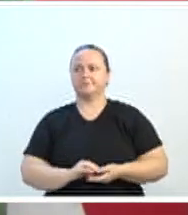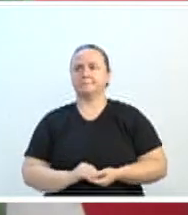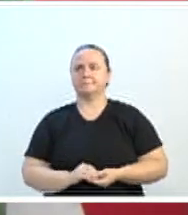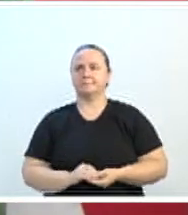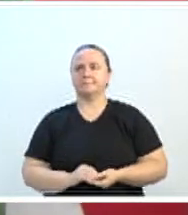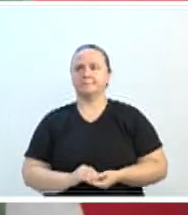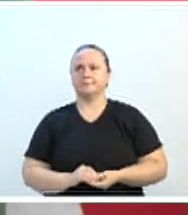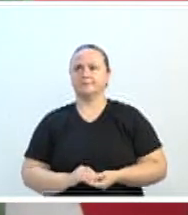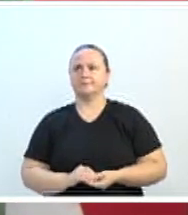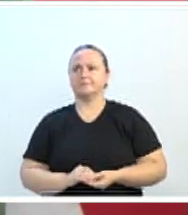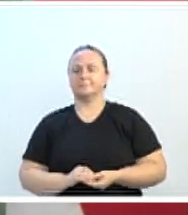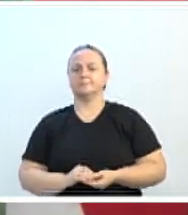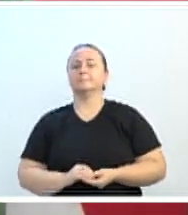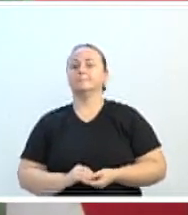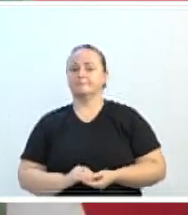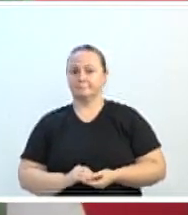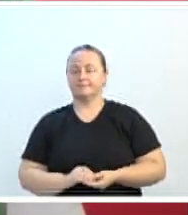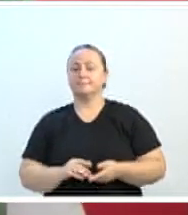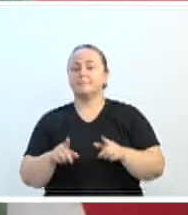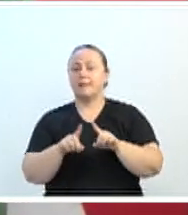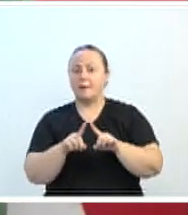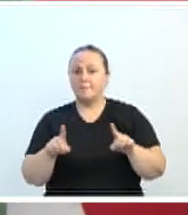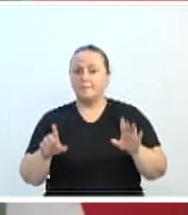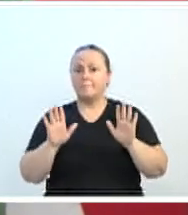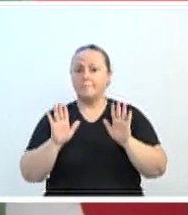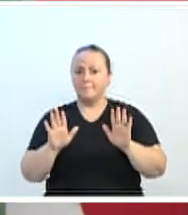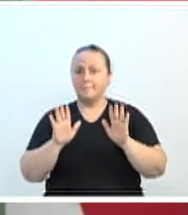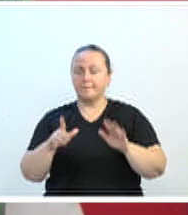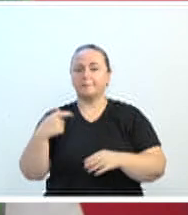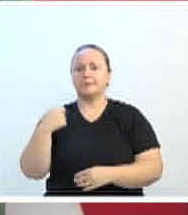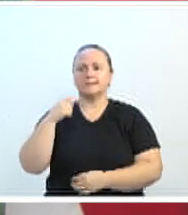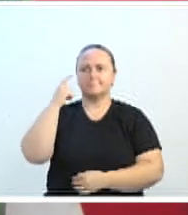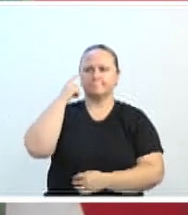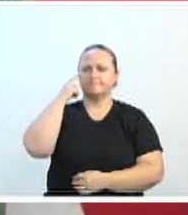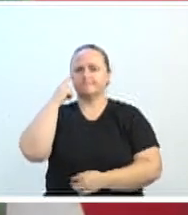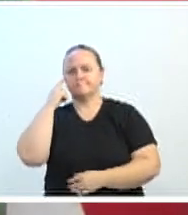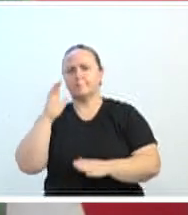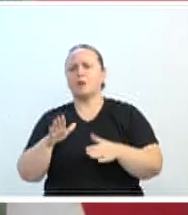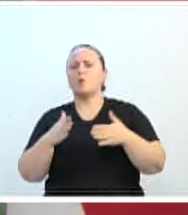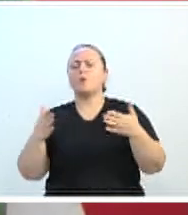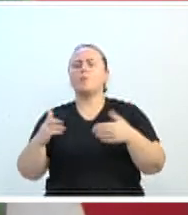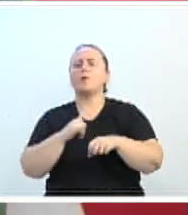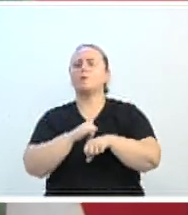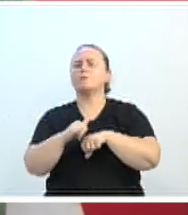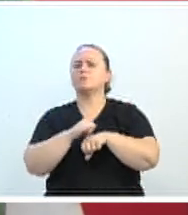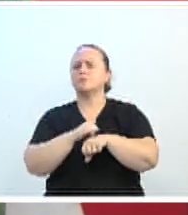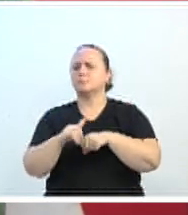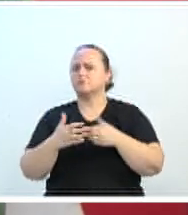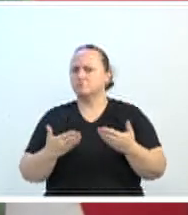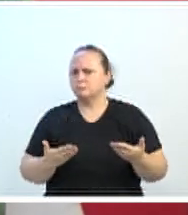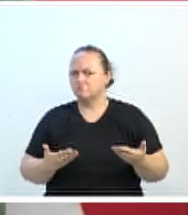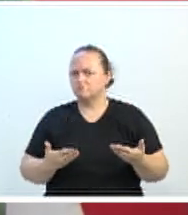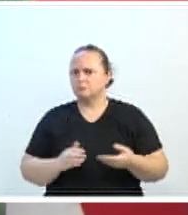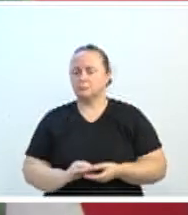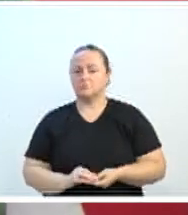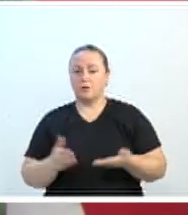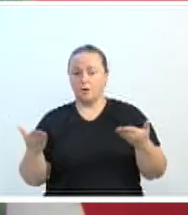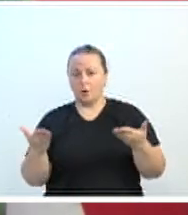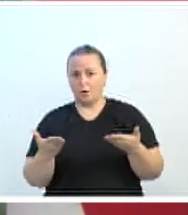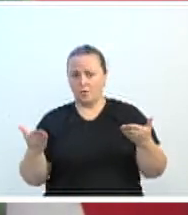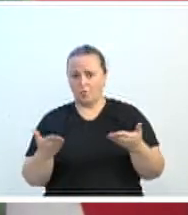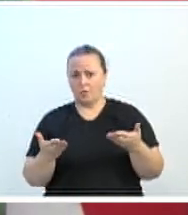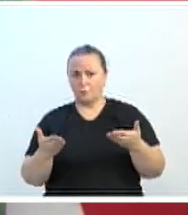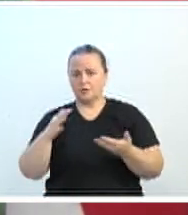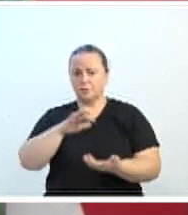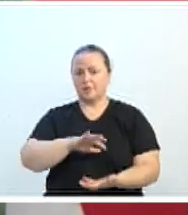A questão é que nós precisamos ter alternativas plausíveis. Hoje, a reforma, do jeito que ela está pautada,